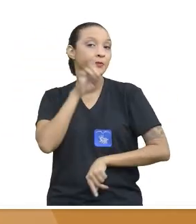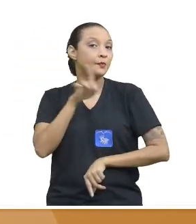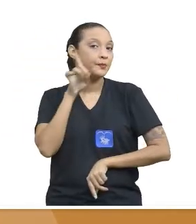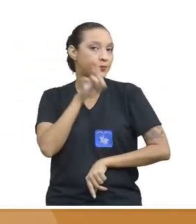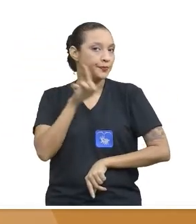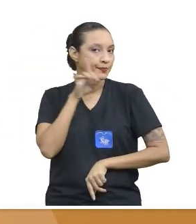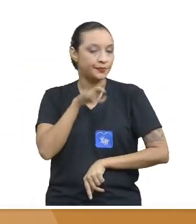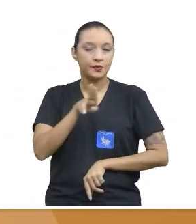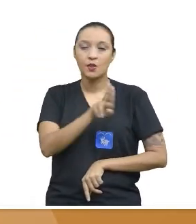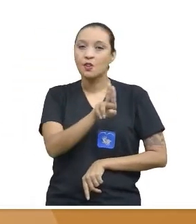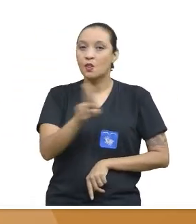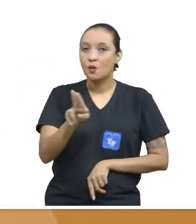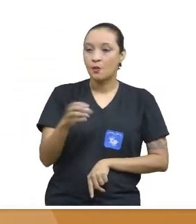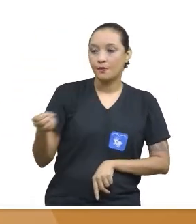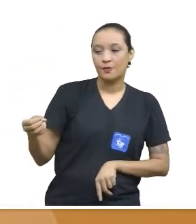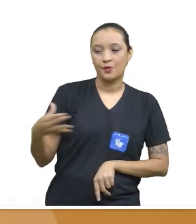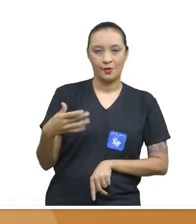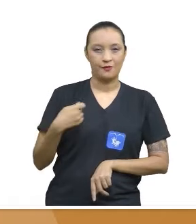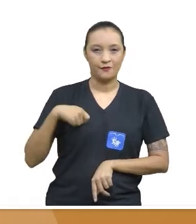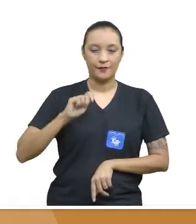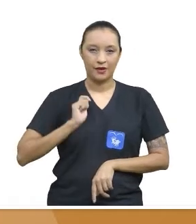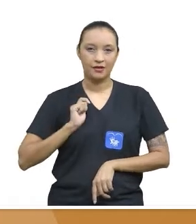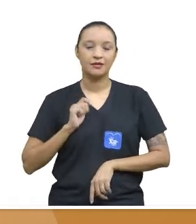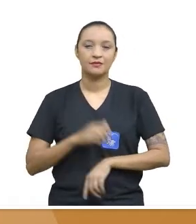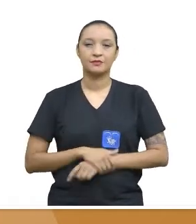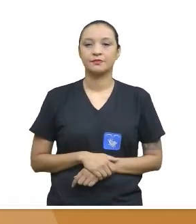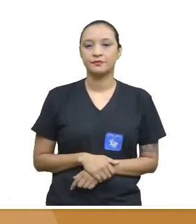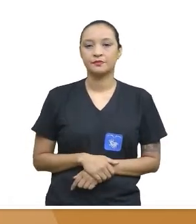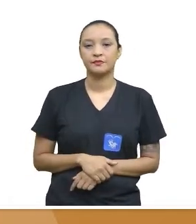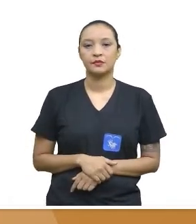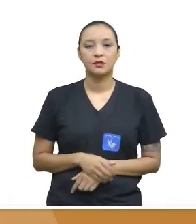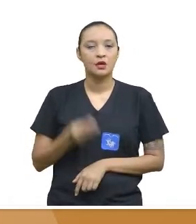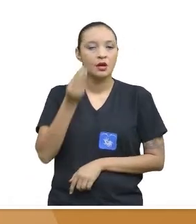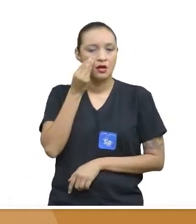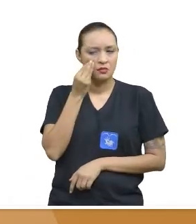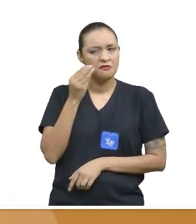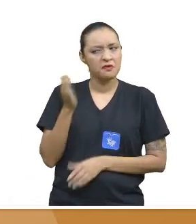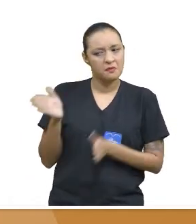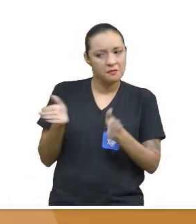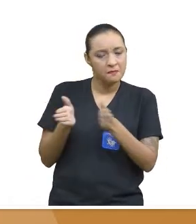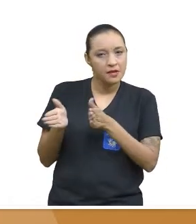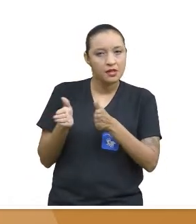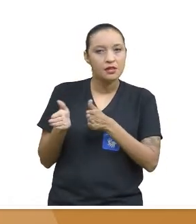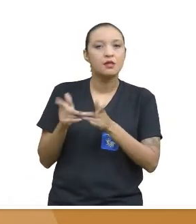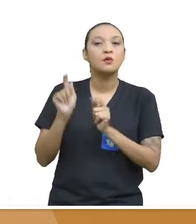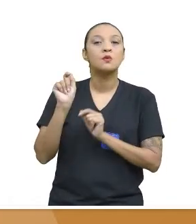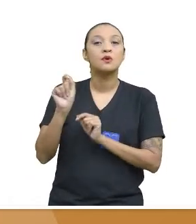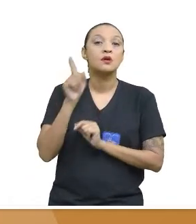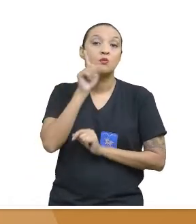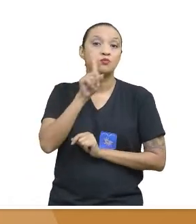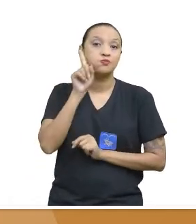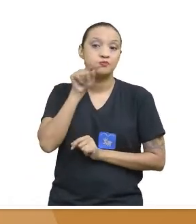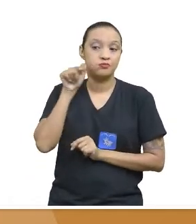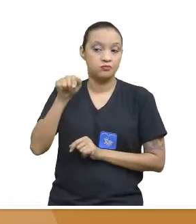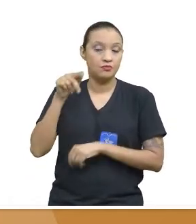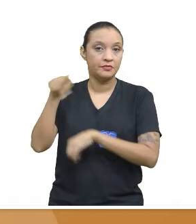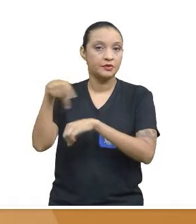Nova Espanha. Tá? A gente vai ver ali uma parte dos Estados Unidos, que é a Flórida, que pertencia a